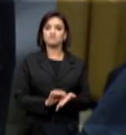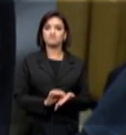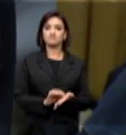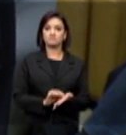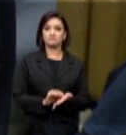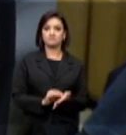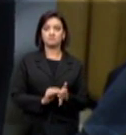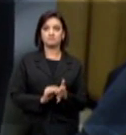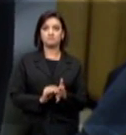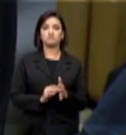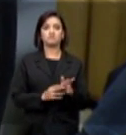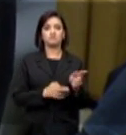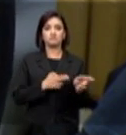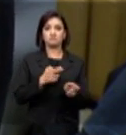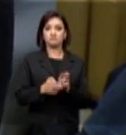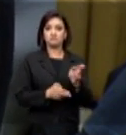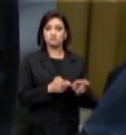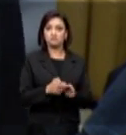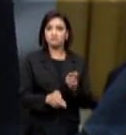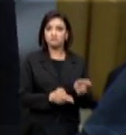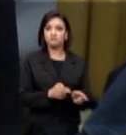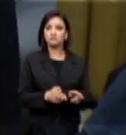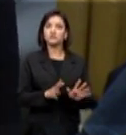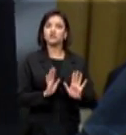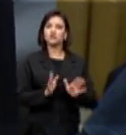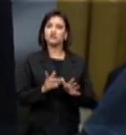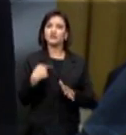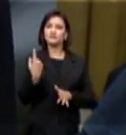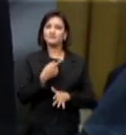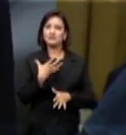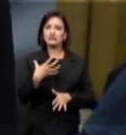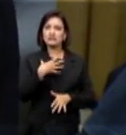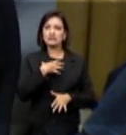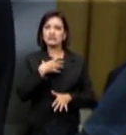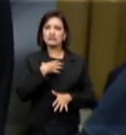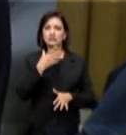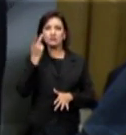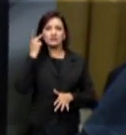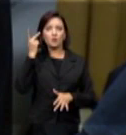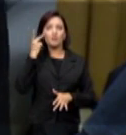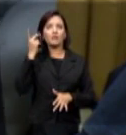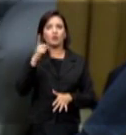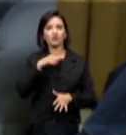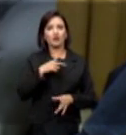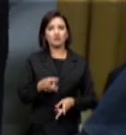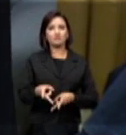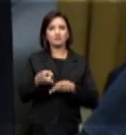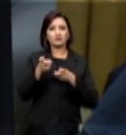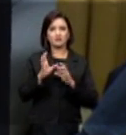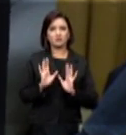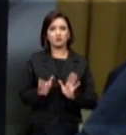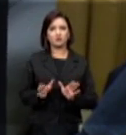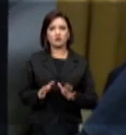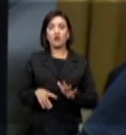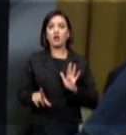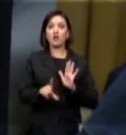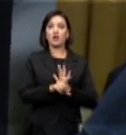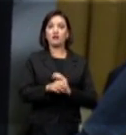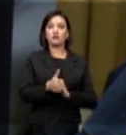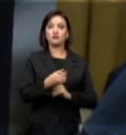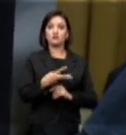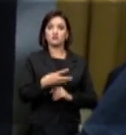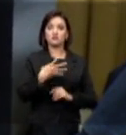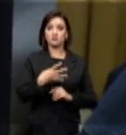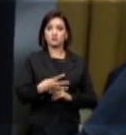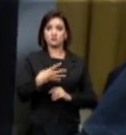ferroviário nacional. Mudança essa que já está sendo sentida concretamente no Estado de São Paulo. A Lei